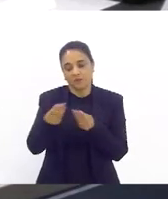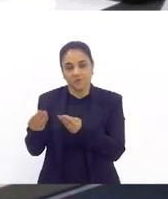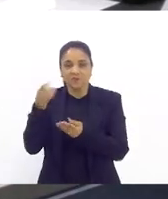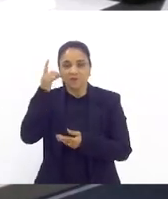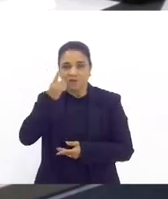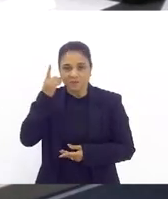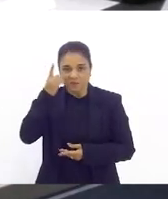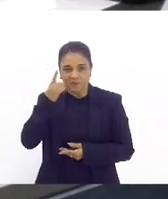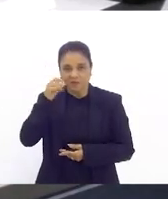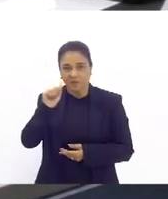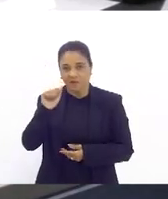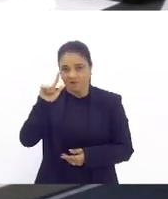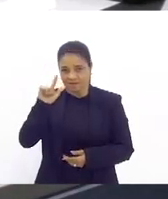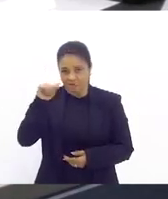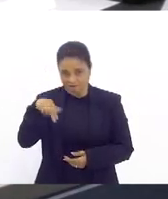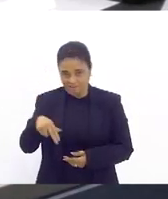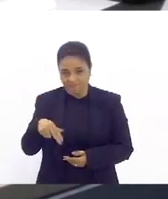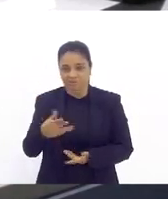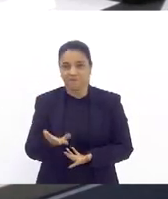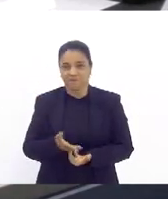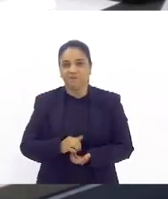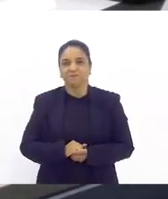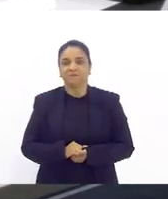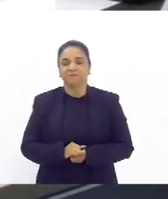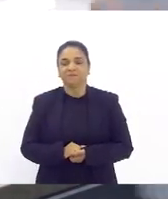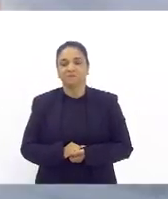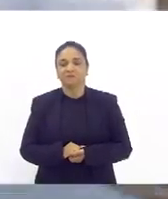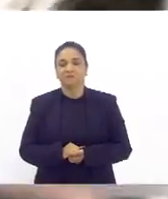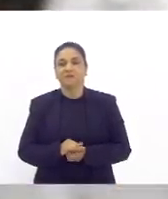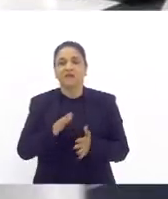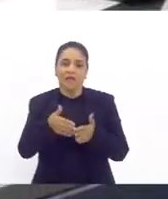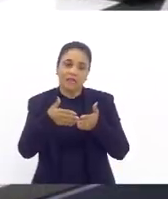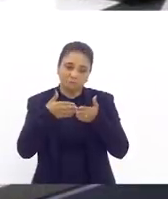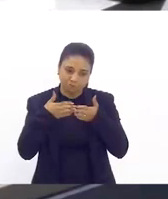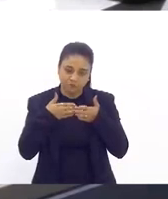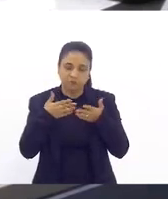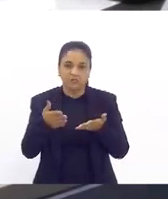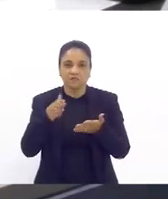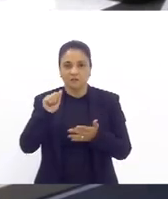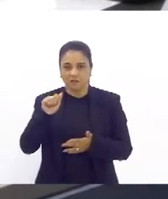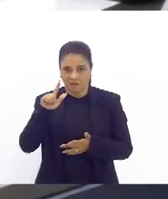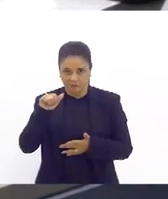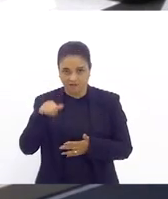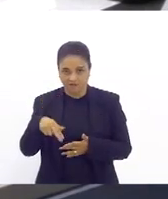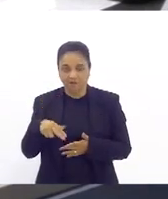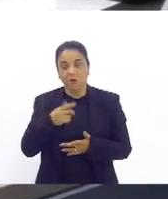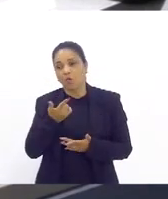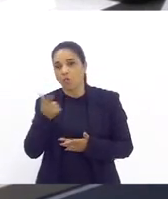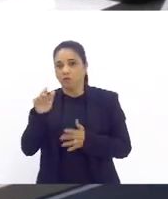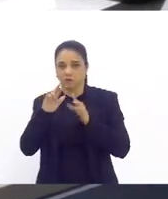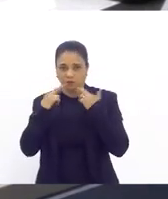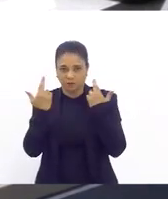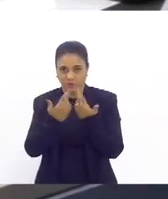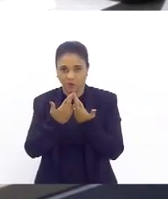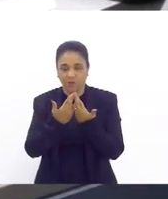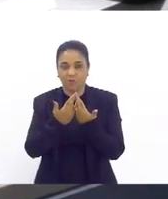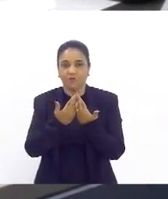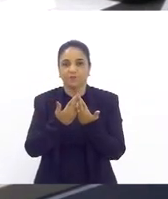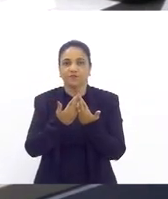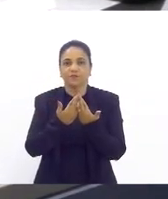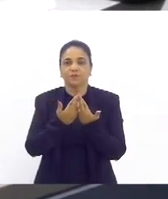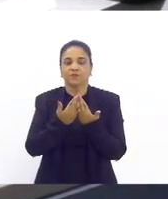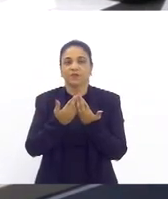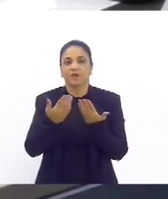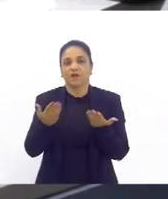finais então ele pediu licença tá em outra reunião eu vou passar então para